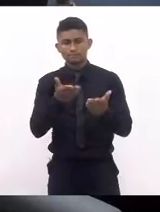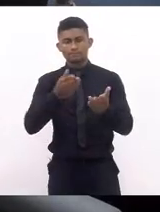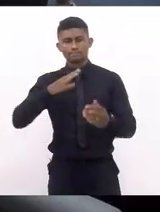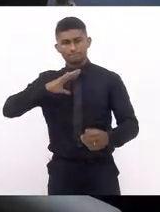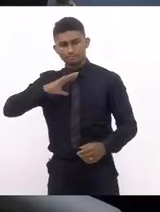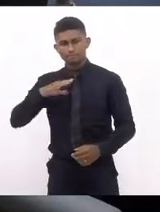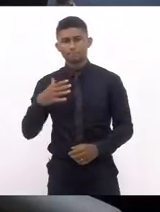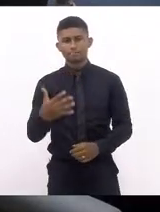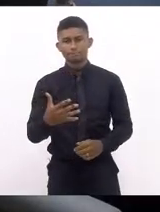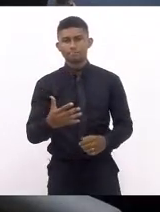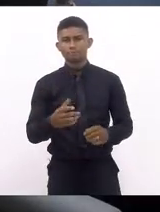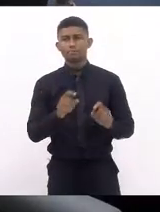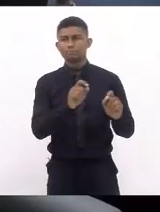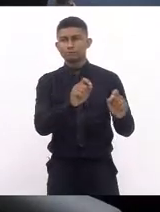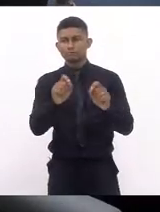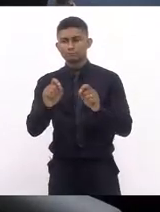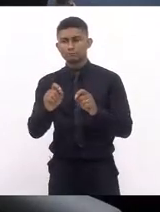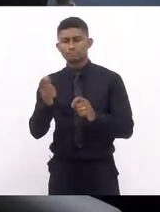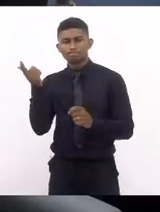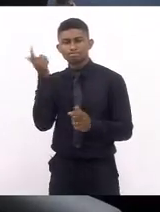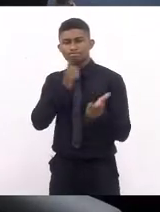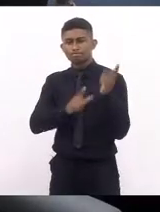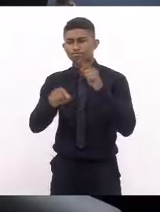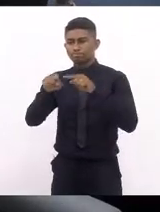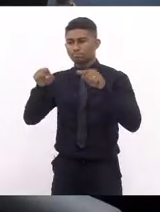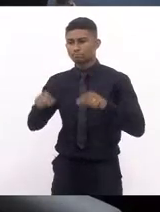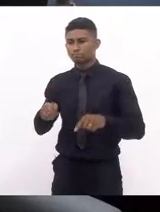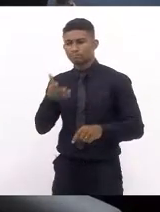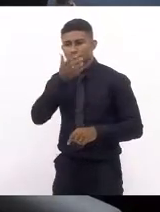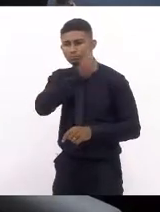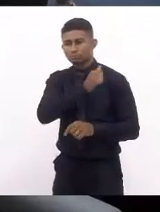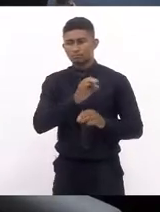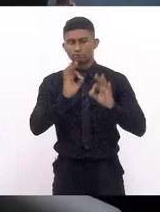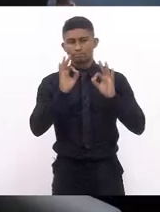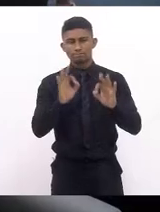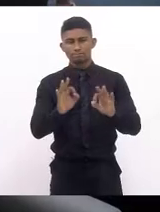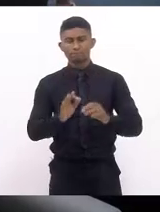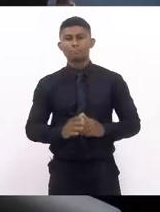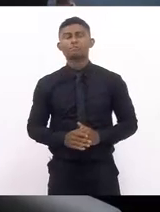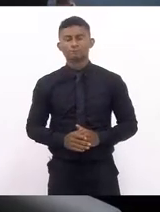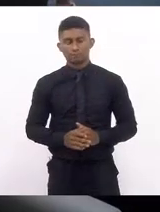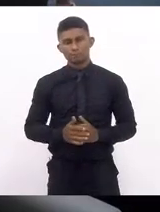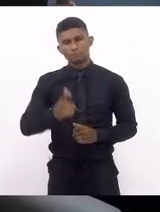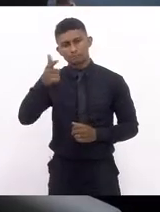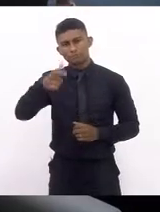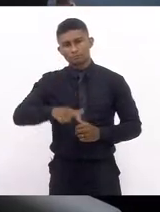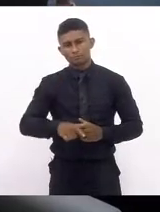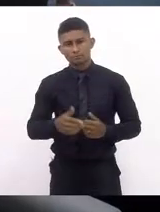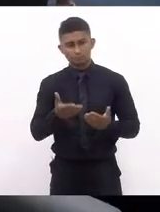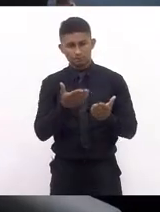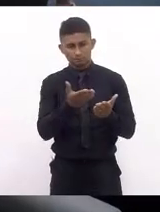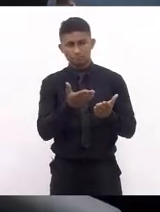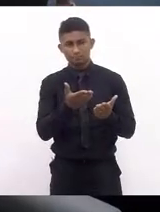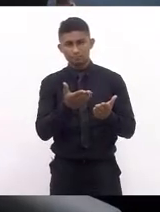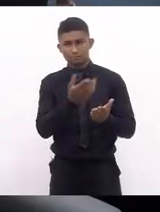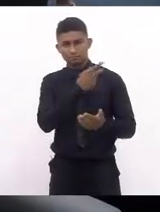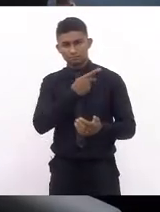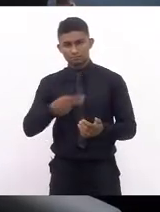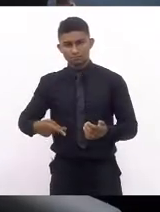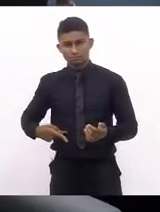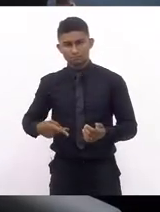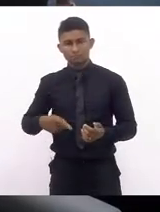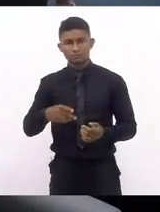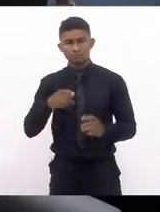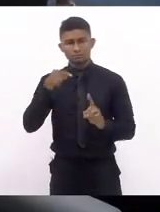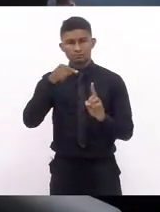a coragem de salvar trabalhador mais uma vez o policitante André